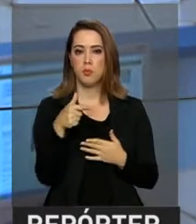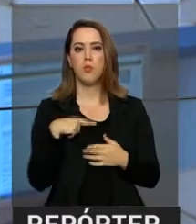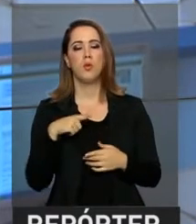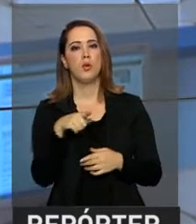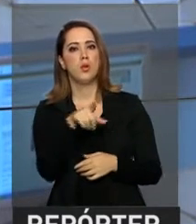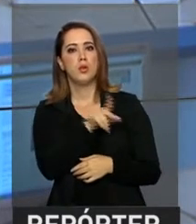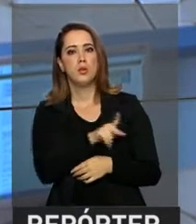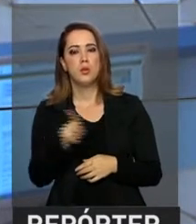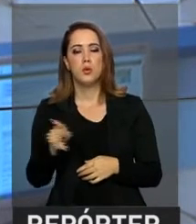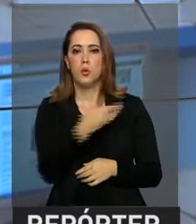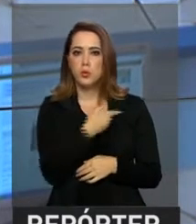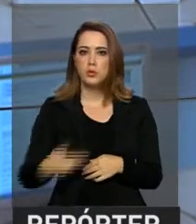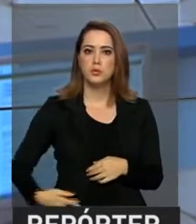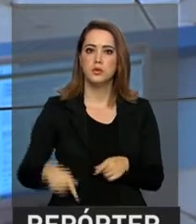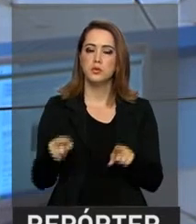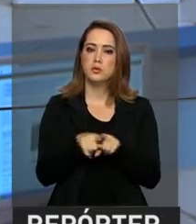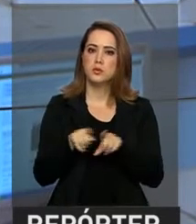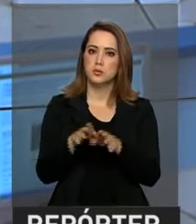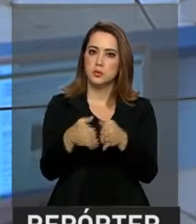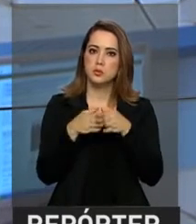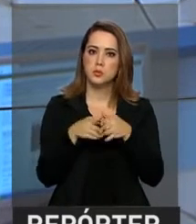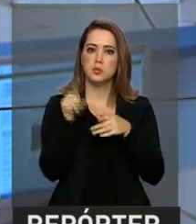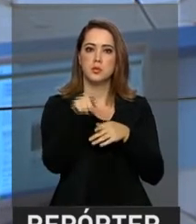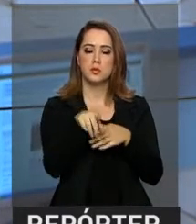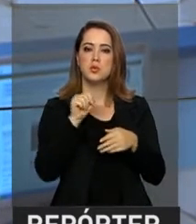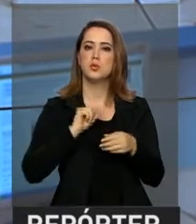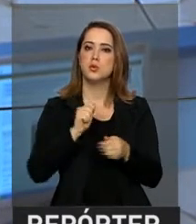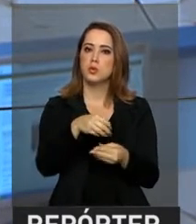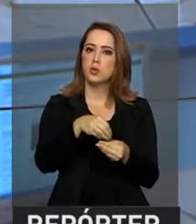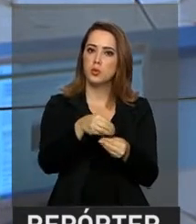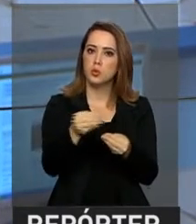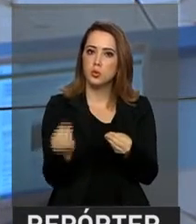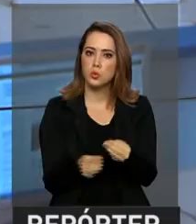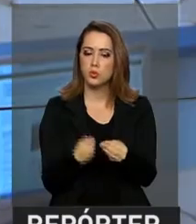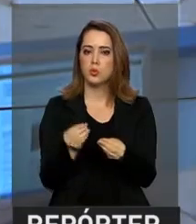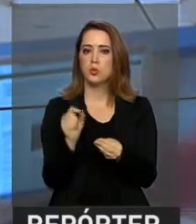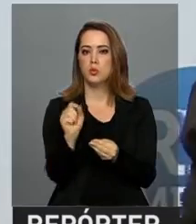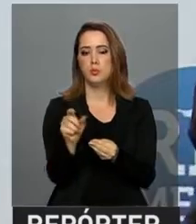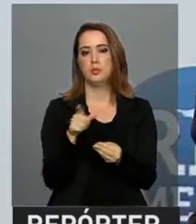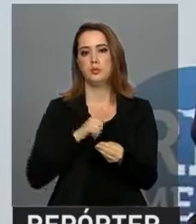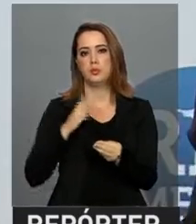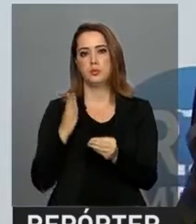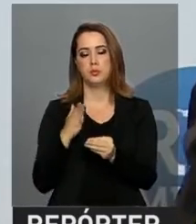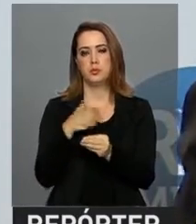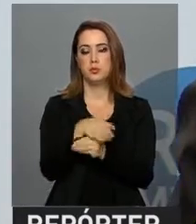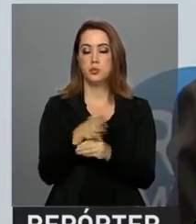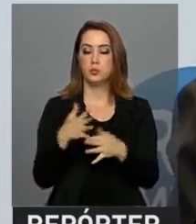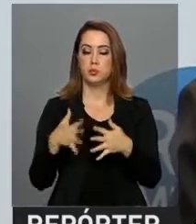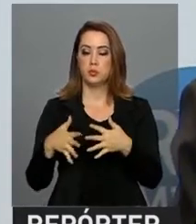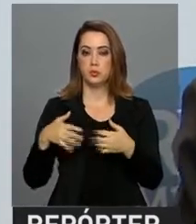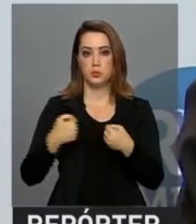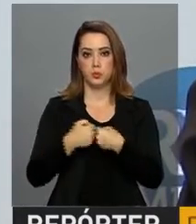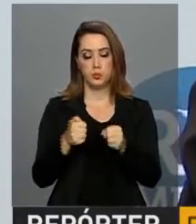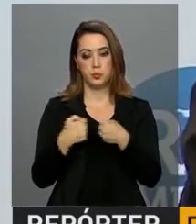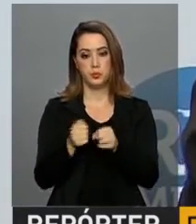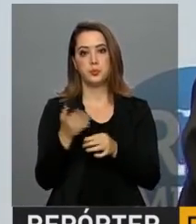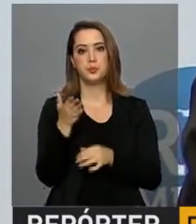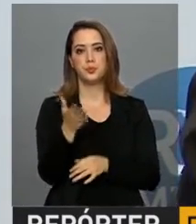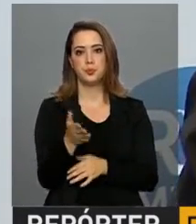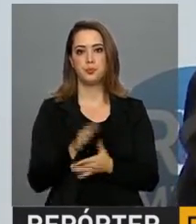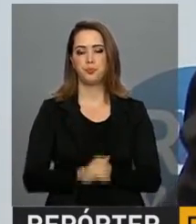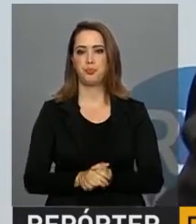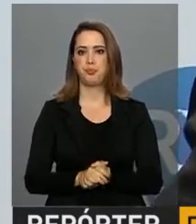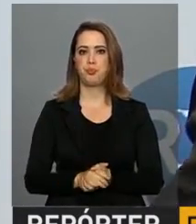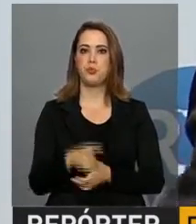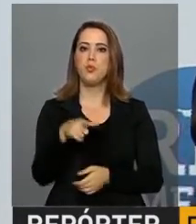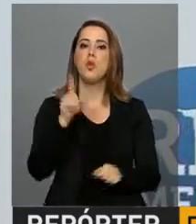competições. É preciso comprar o cartão que vai permitir a locomoção pelo Rio de Janeiro. Chegou a hora da gente mostrar para o mundo que